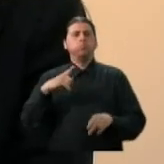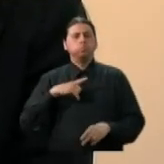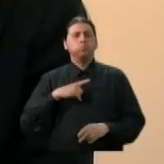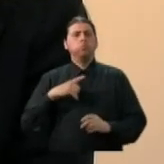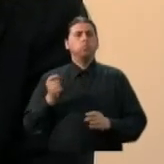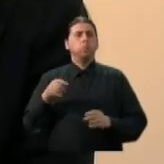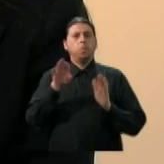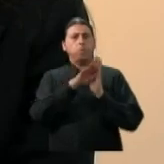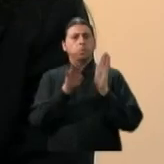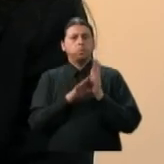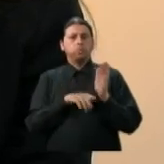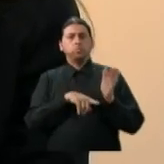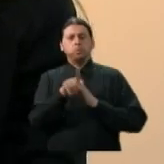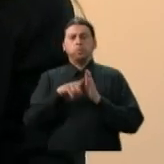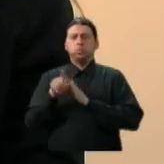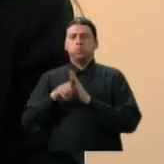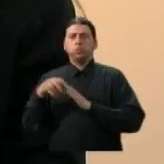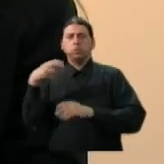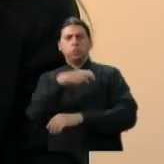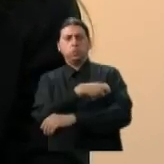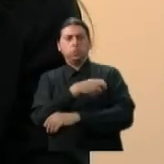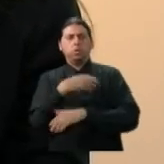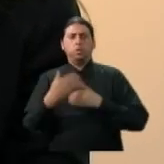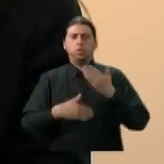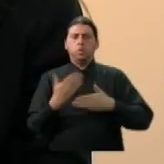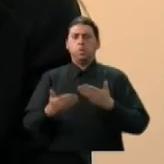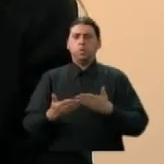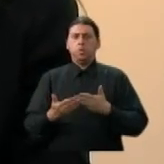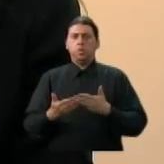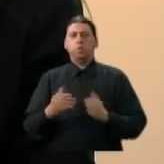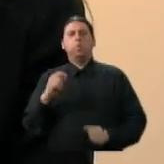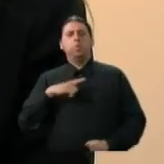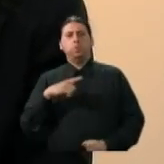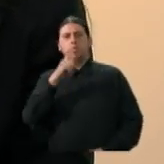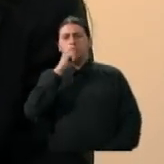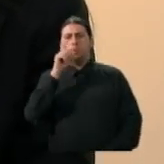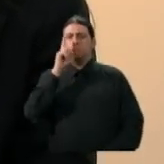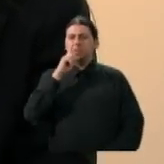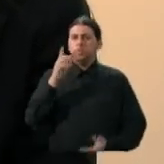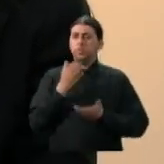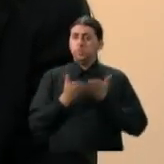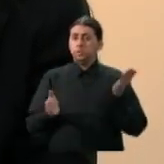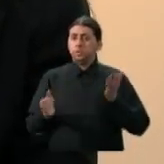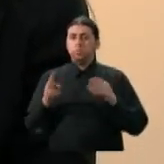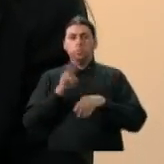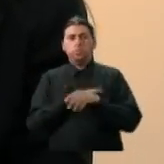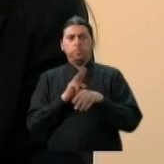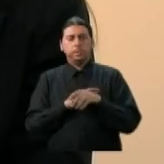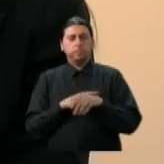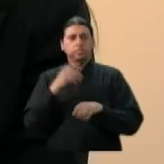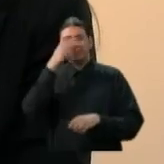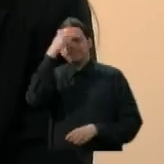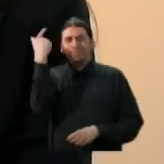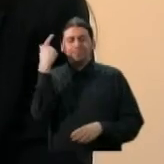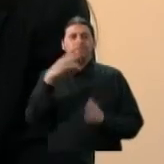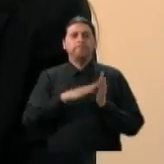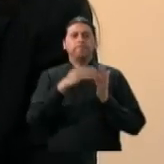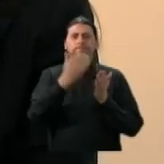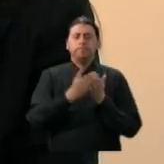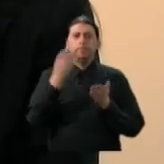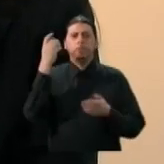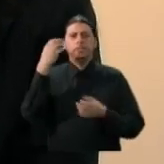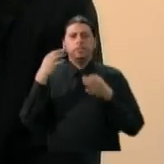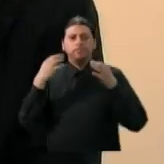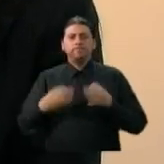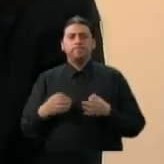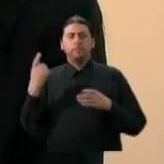campanhas de vacinação, né? Então, quando os pais perderam aquele momento da vacina, por exemplo,